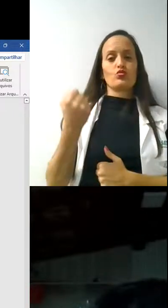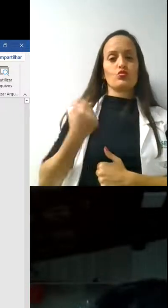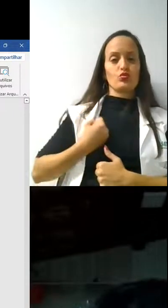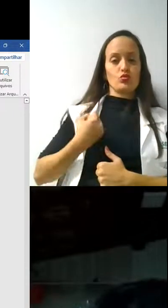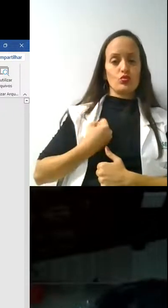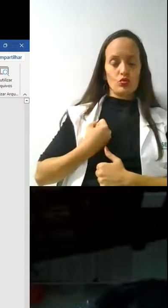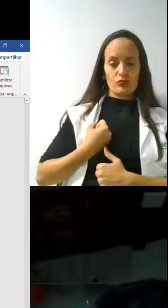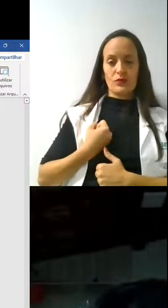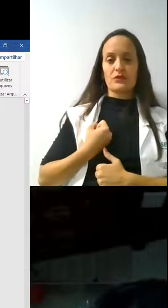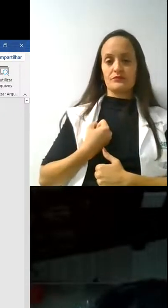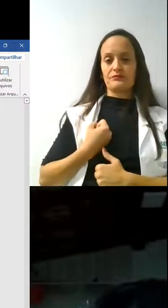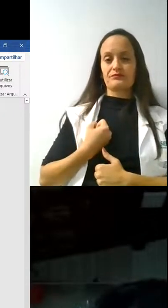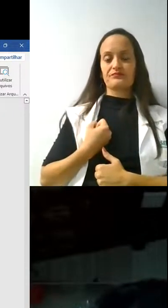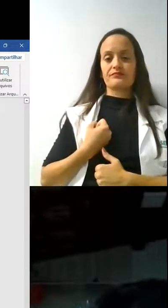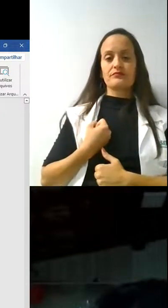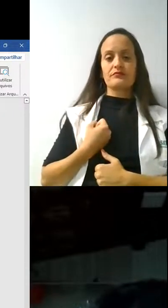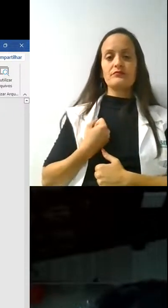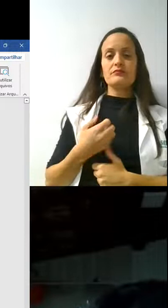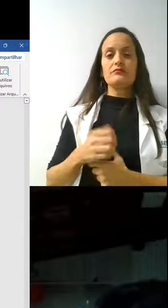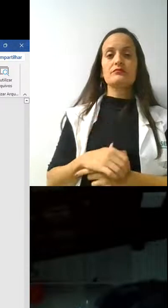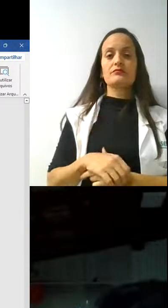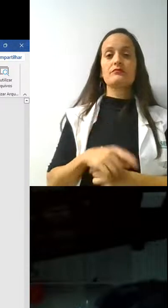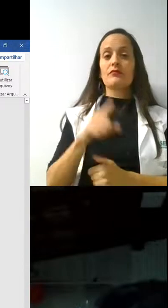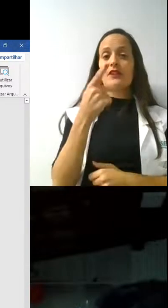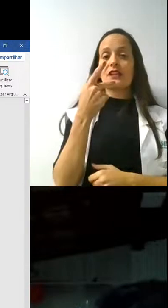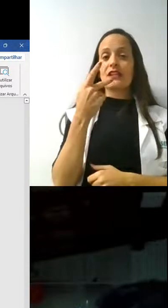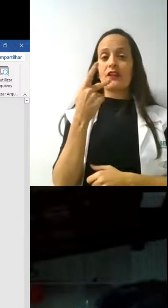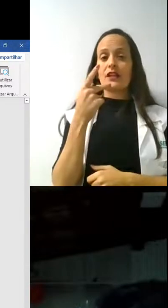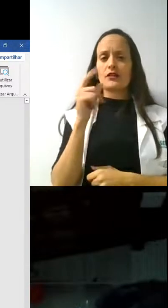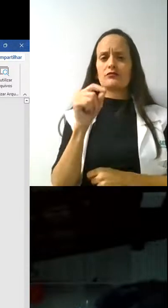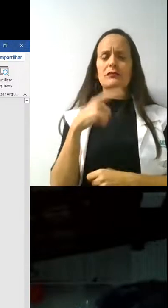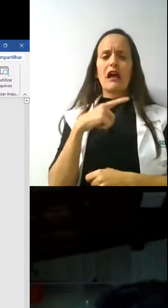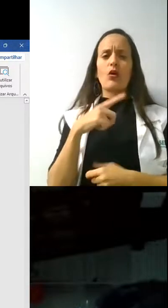professor? Uma chave faca com abertura em carga. Vou mostrar aqui para vocês.